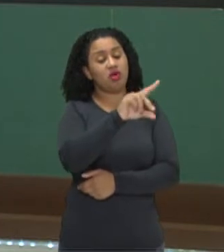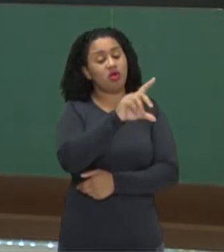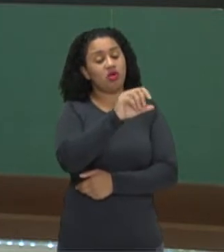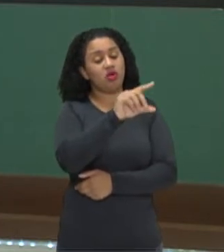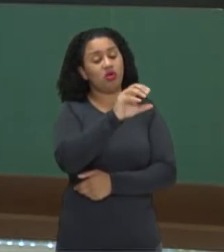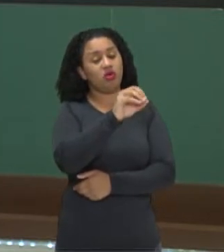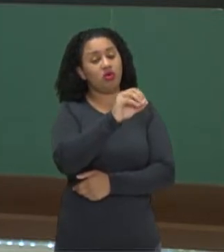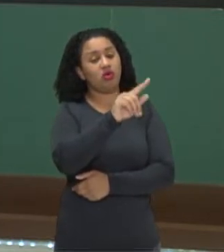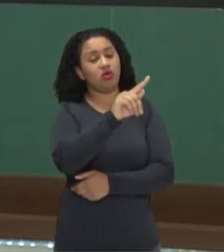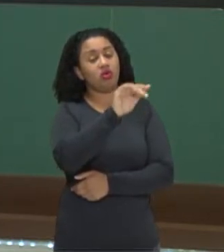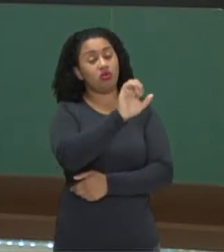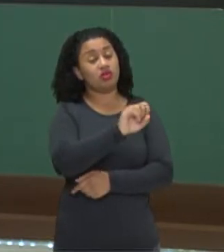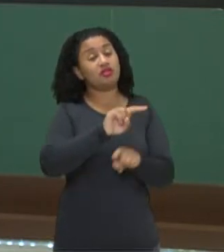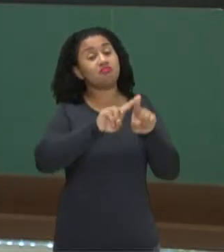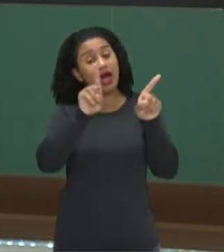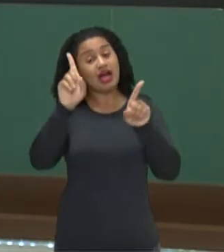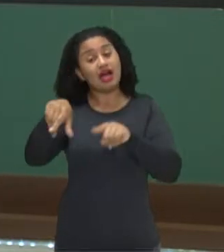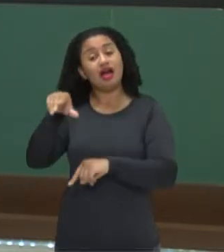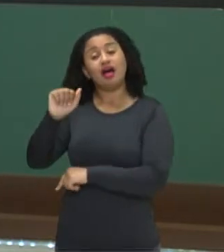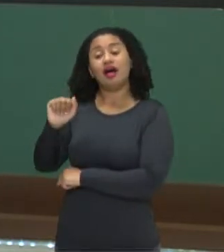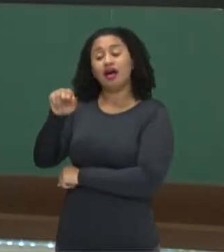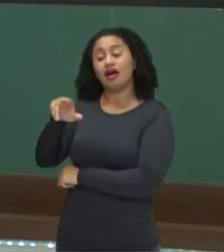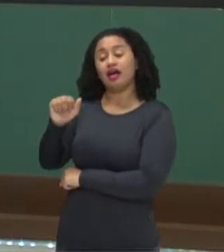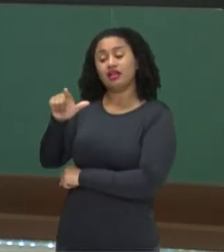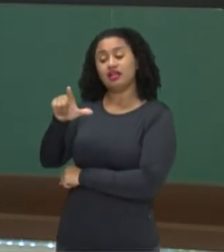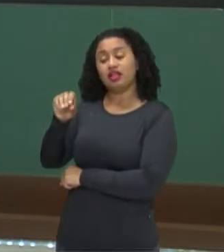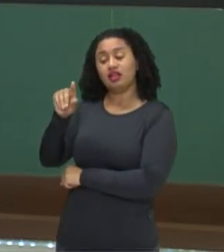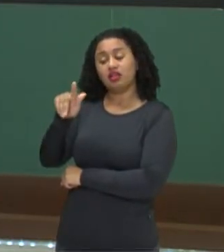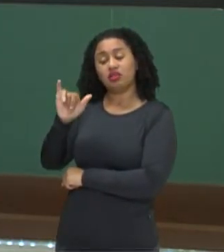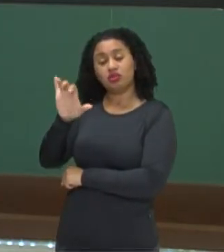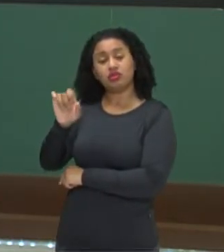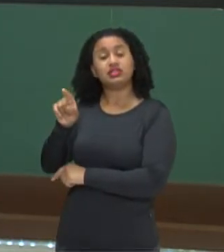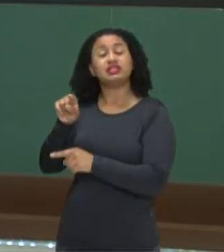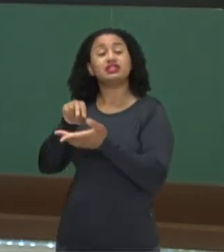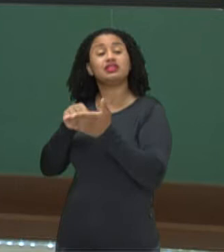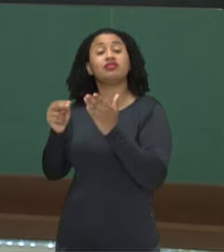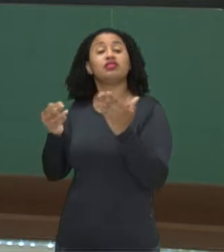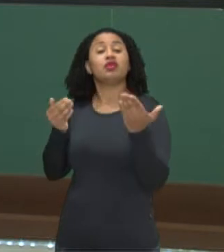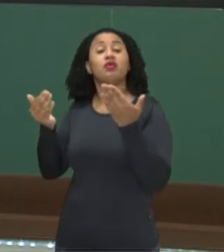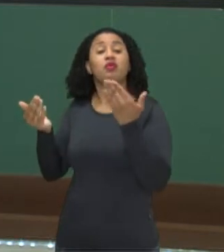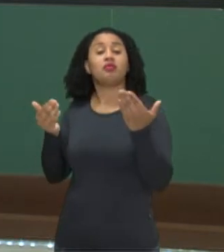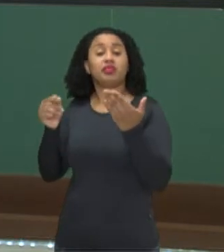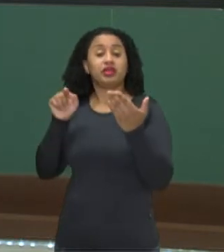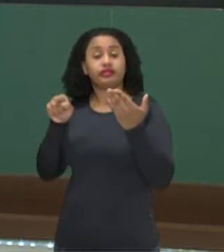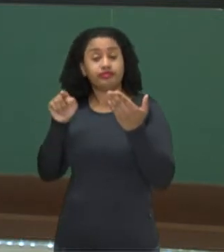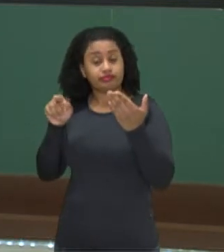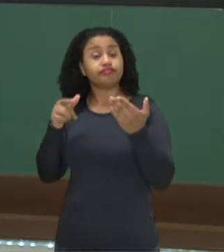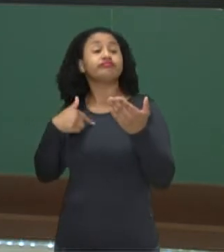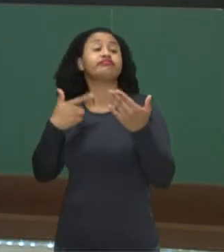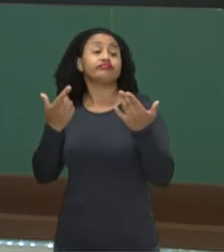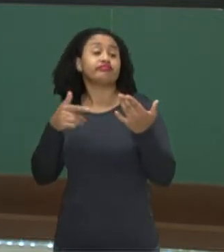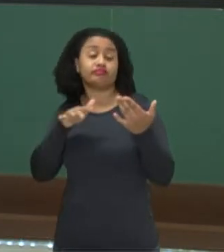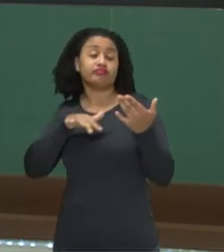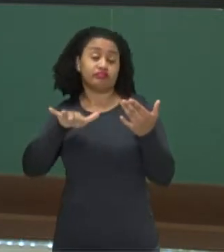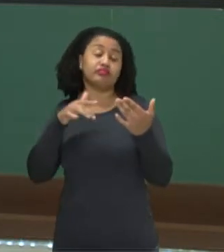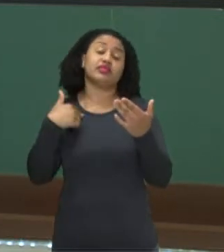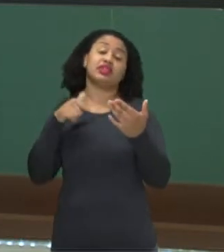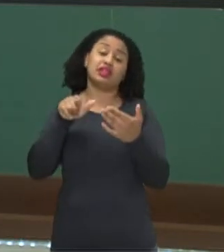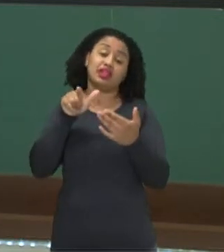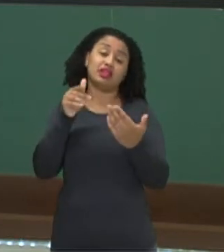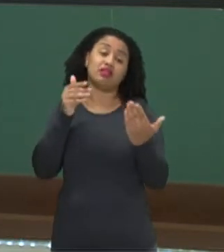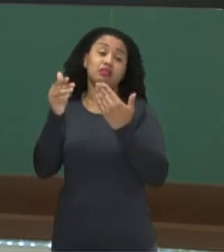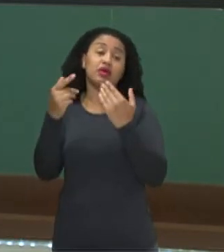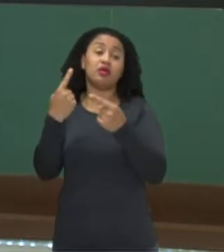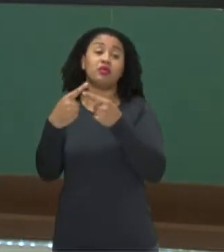e sim análogos. Uma analogia é uma comparação. Então aqui é um caso de órgãos análogos,